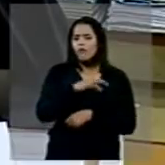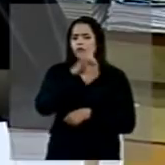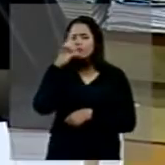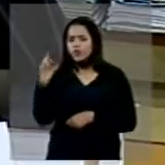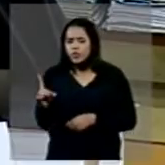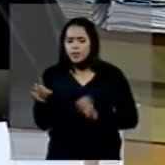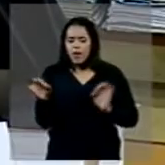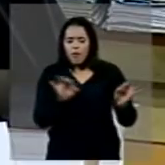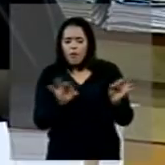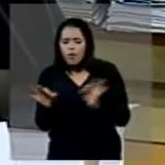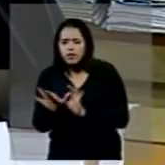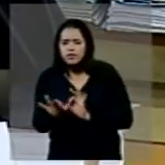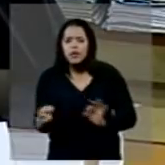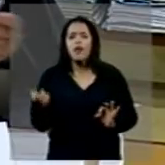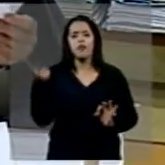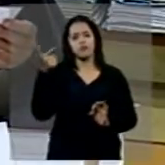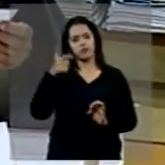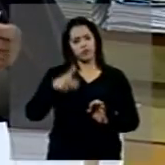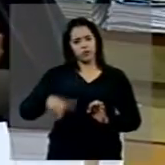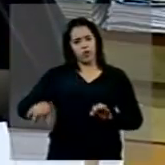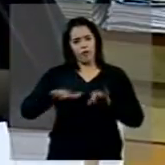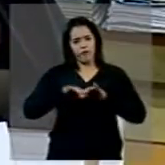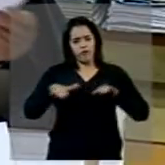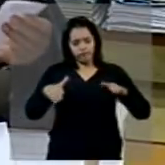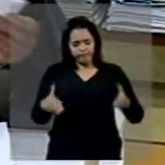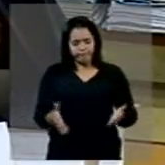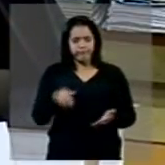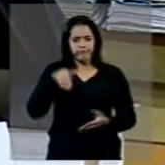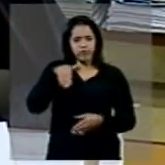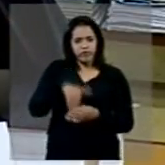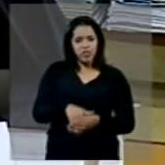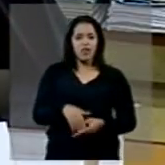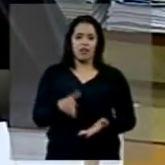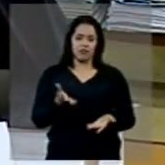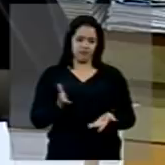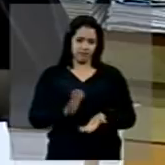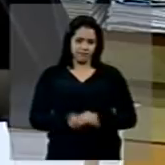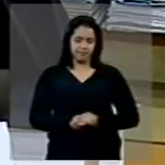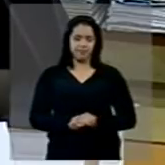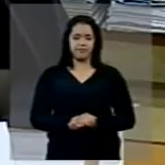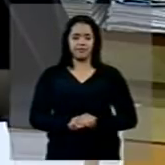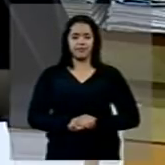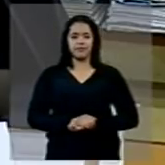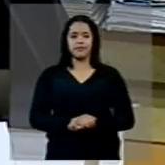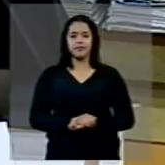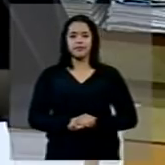de preparação das urnas eventualmente já concluídas.